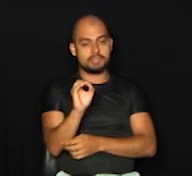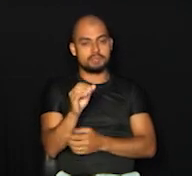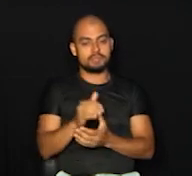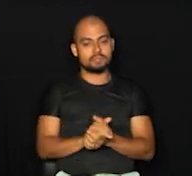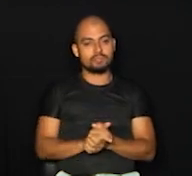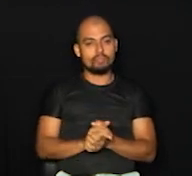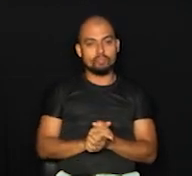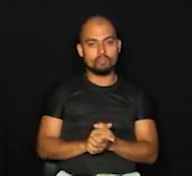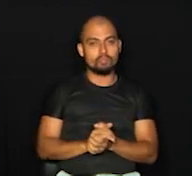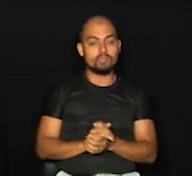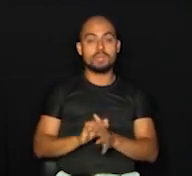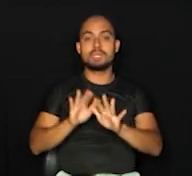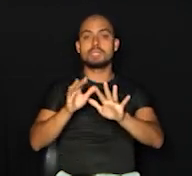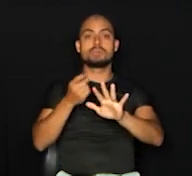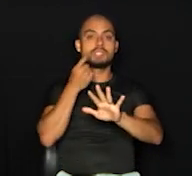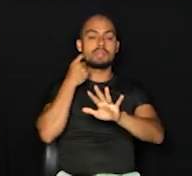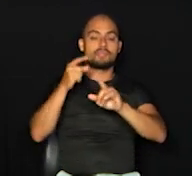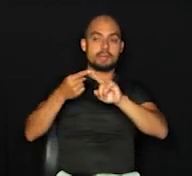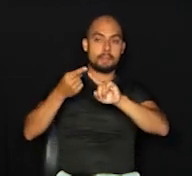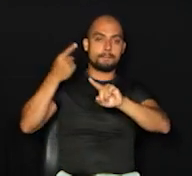1.317 mortes dos